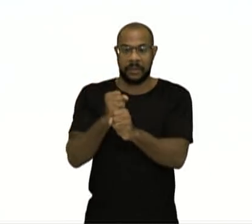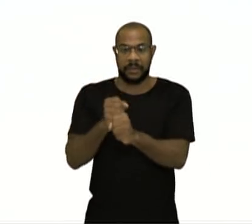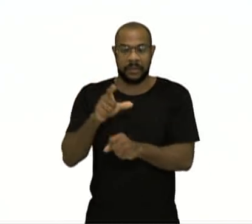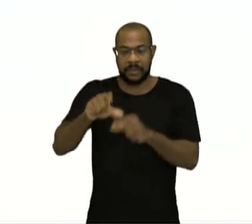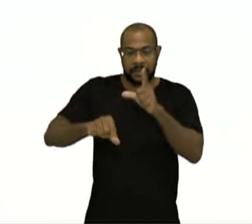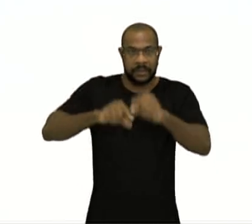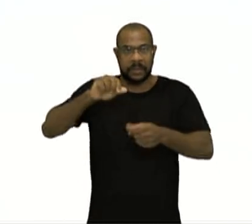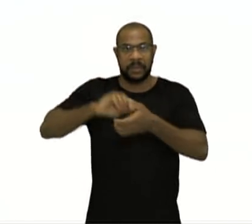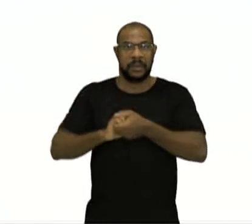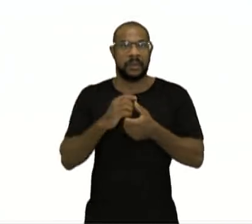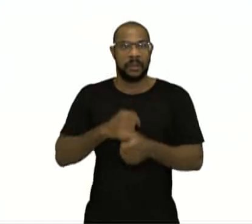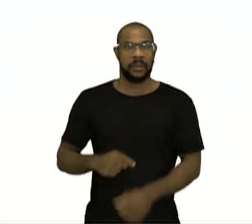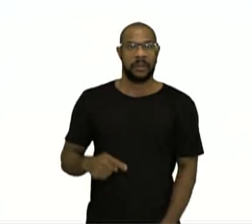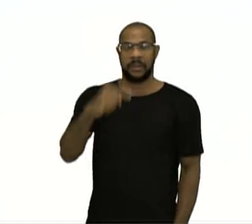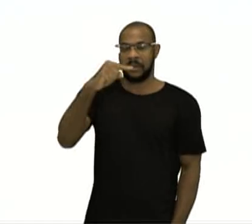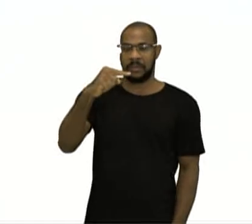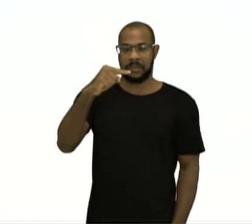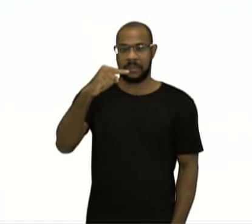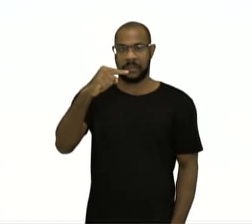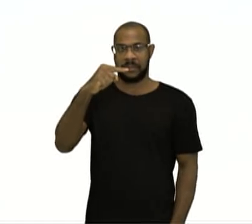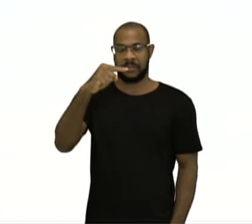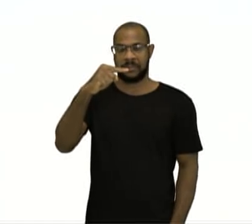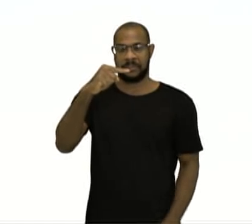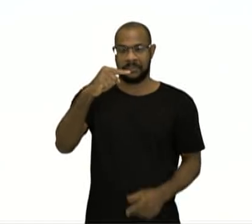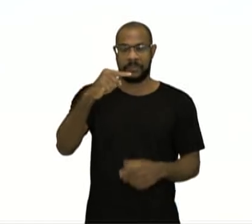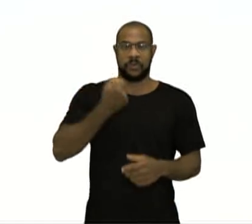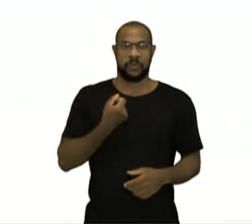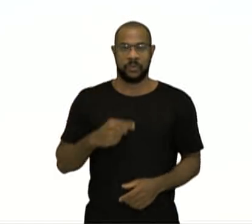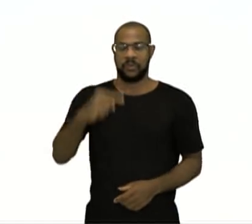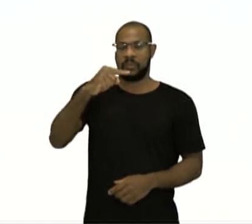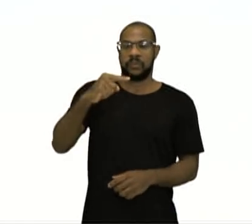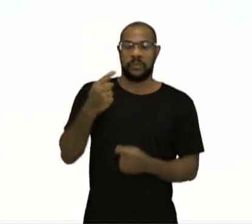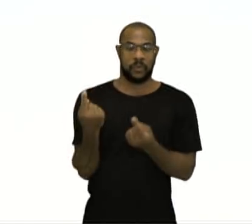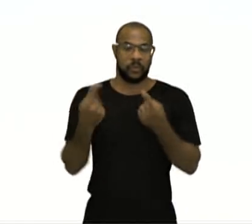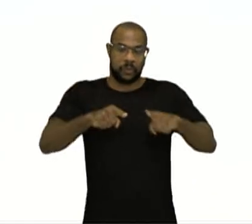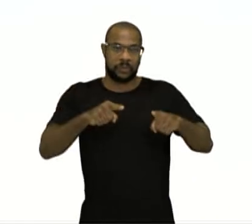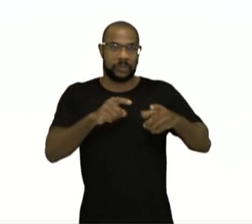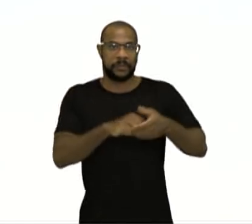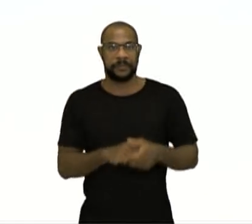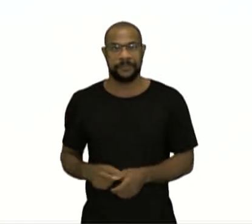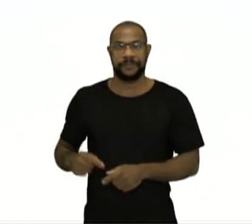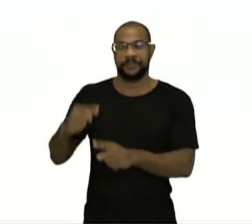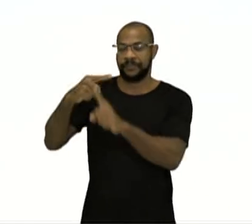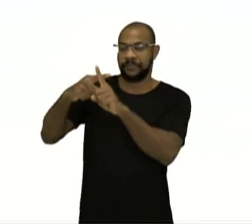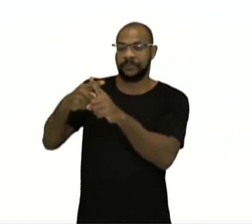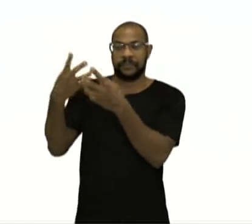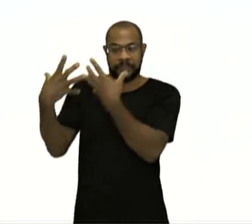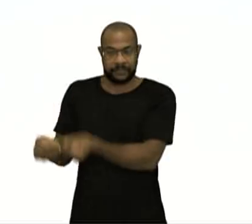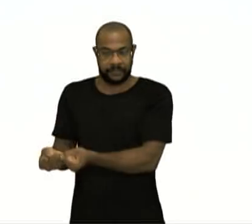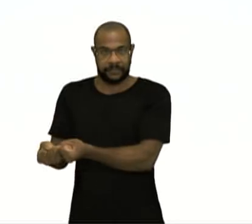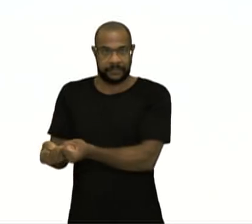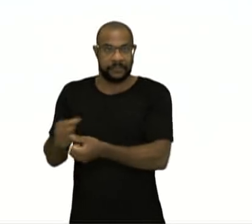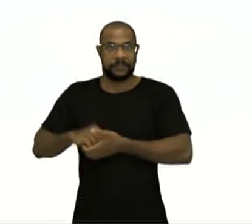números negativos eram pontos contra e números positivos eram pontos a favor.